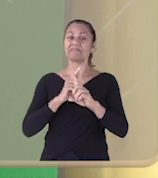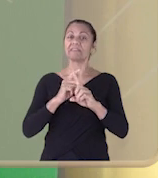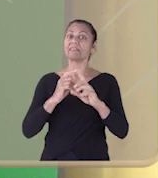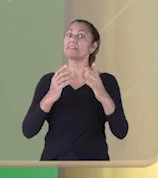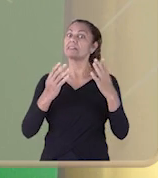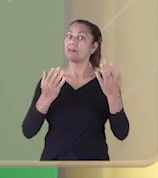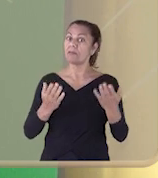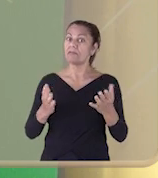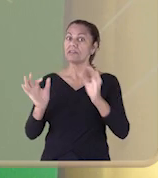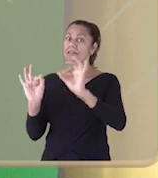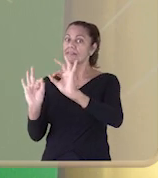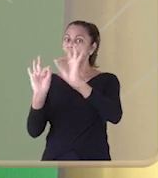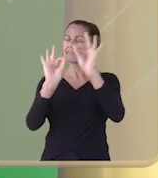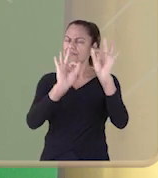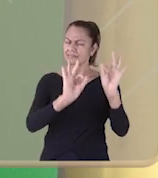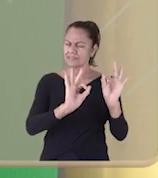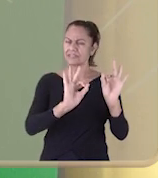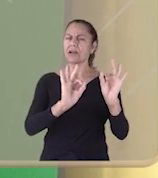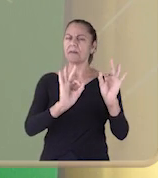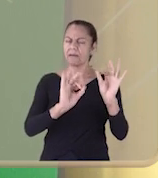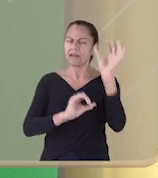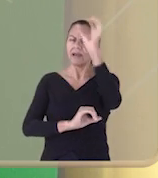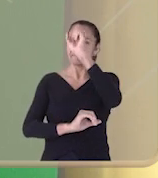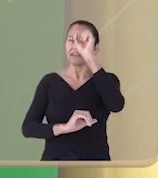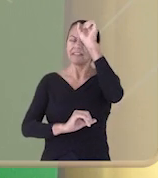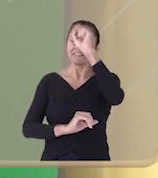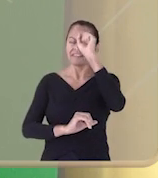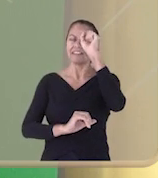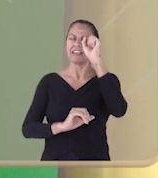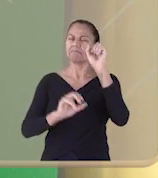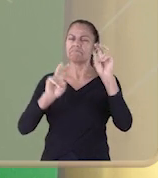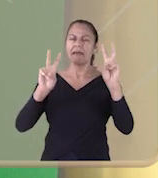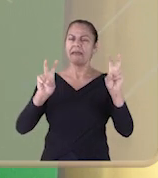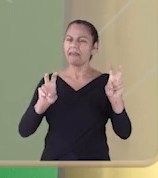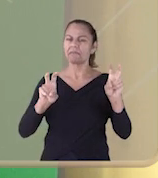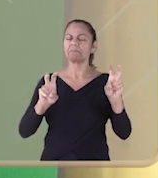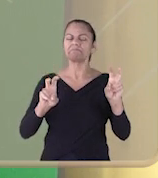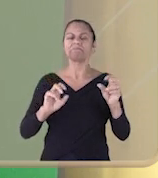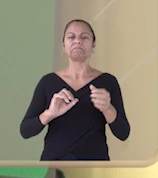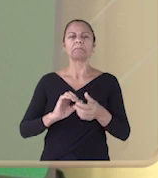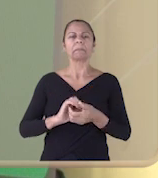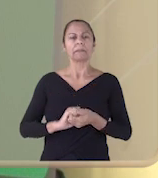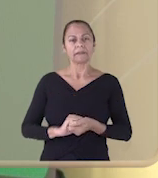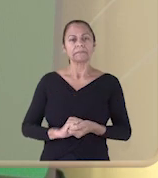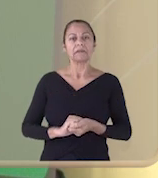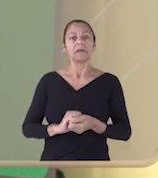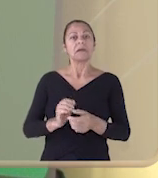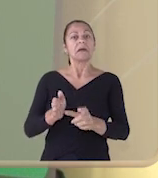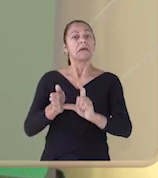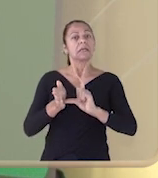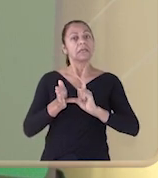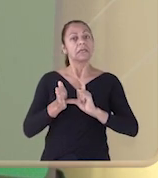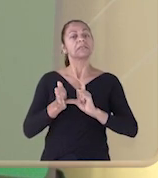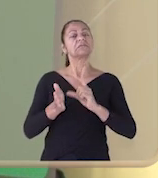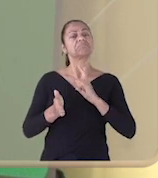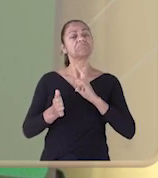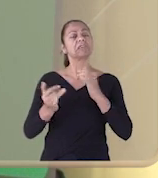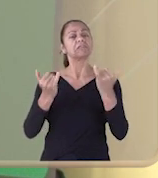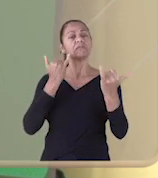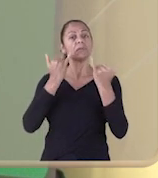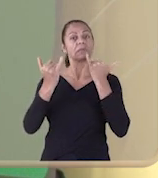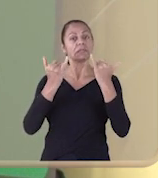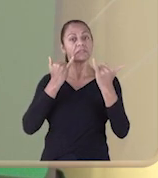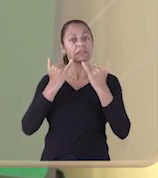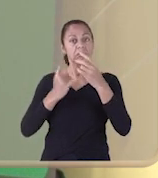fique ligadinho nessa aula para aprender tudo sobre o assunto. Mas antes, algumas informações importantes para